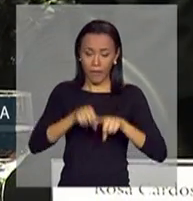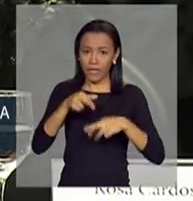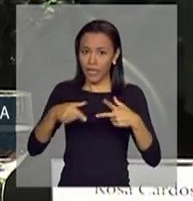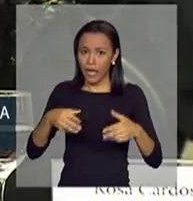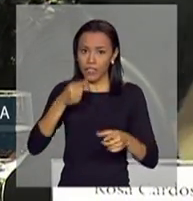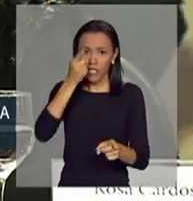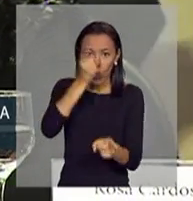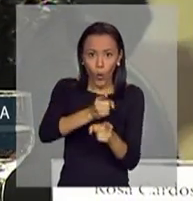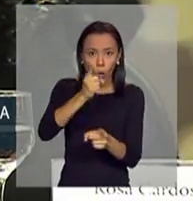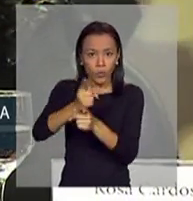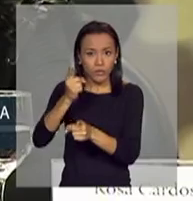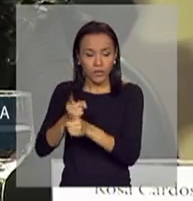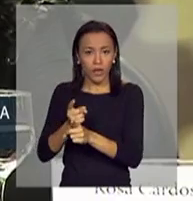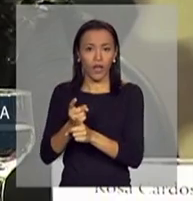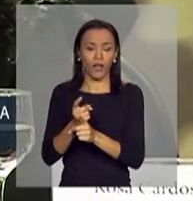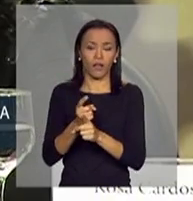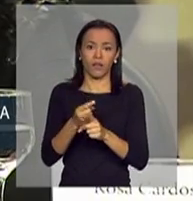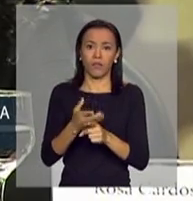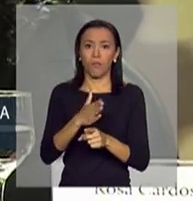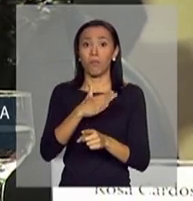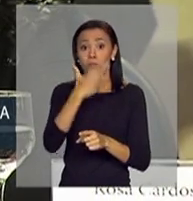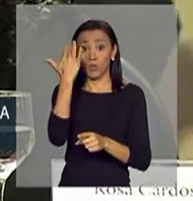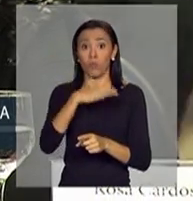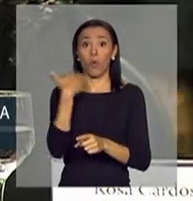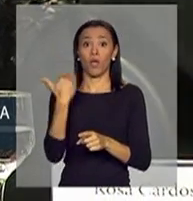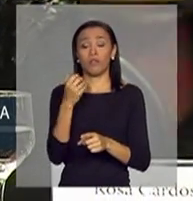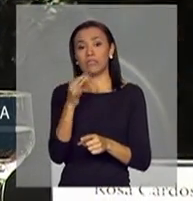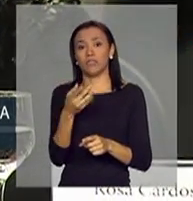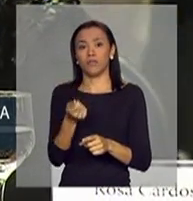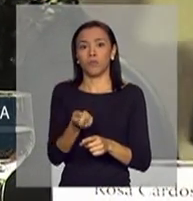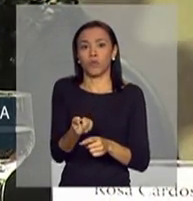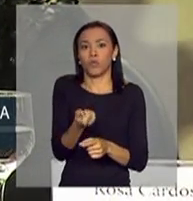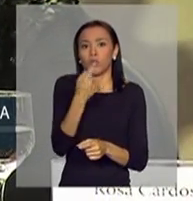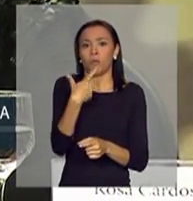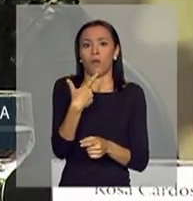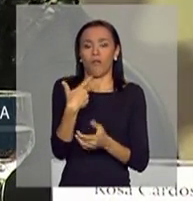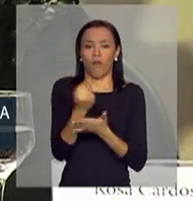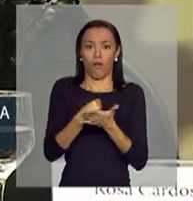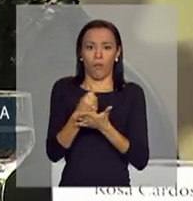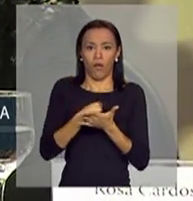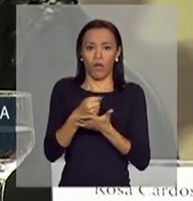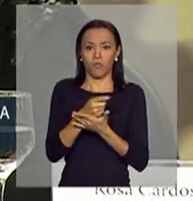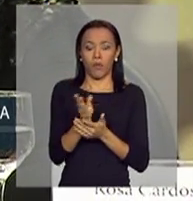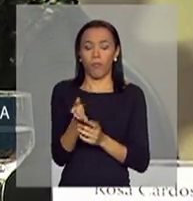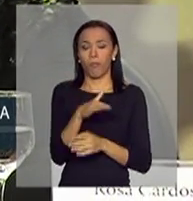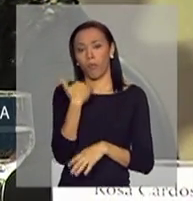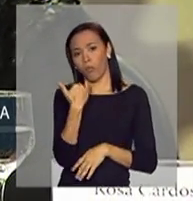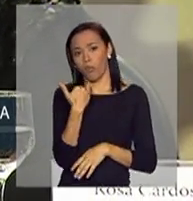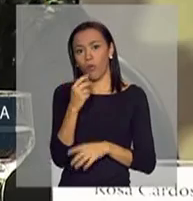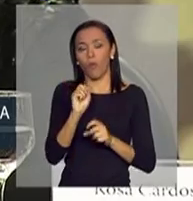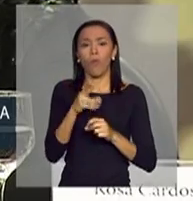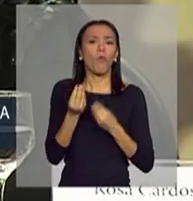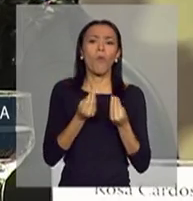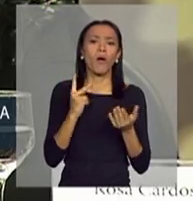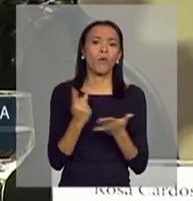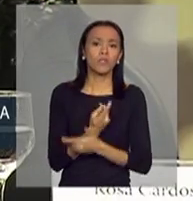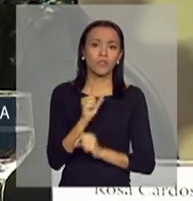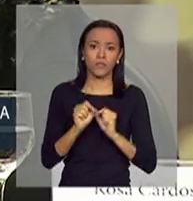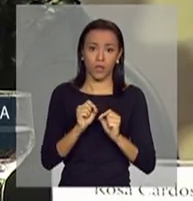houve isso que nós estamos chamando de envenenamento. Mas nós vamos fazer isso o mais rápido possível.